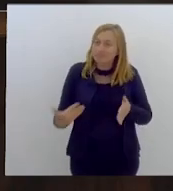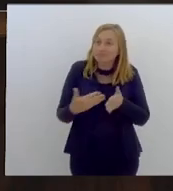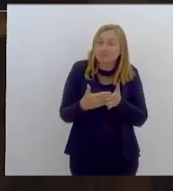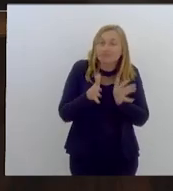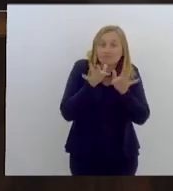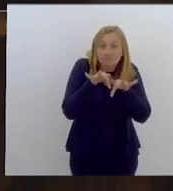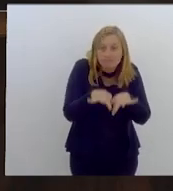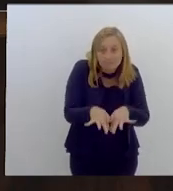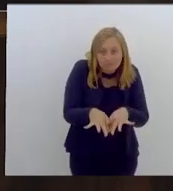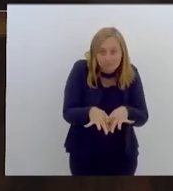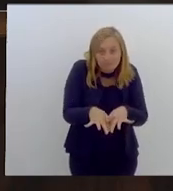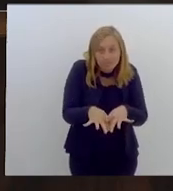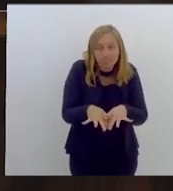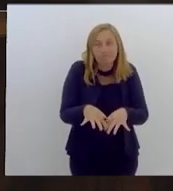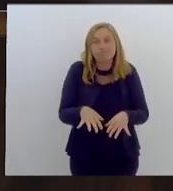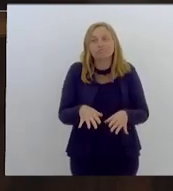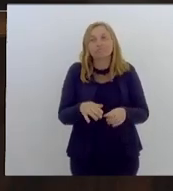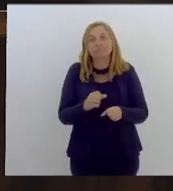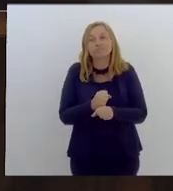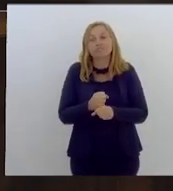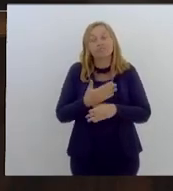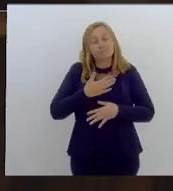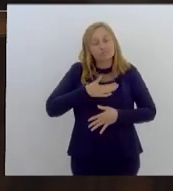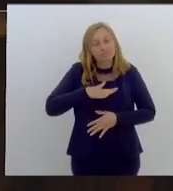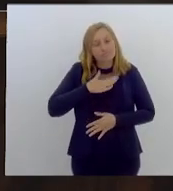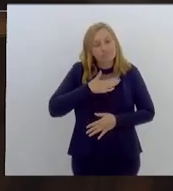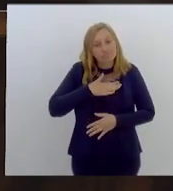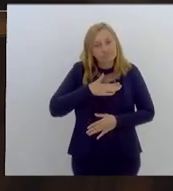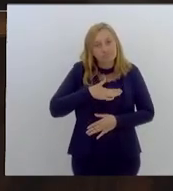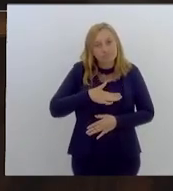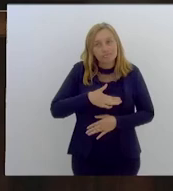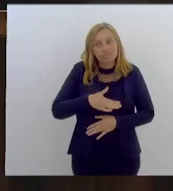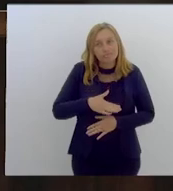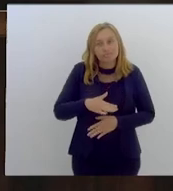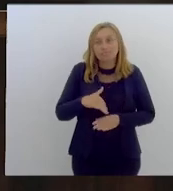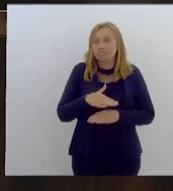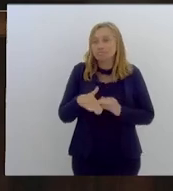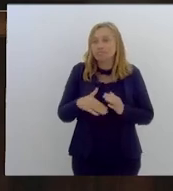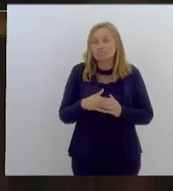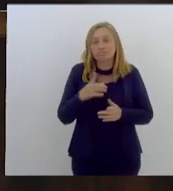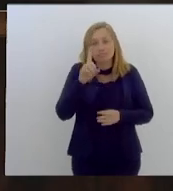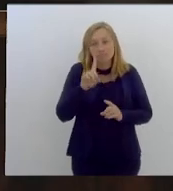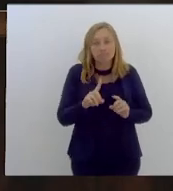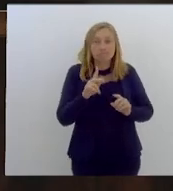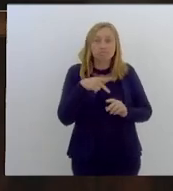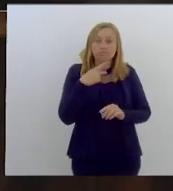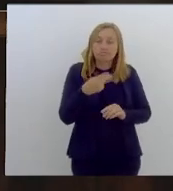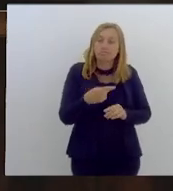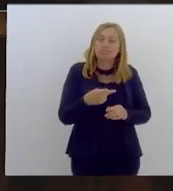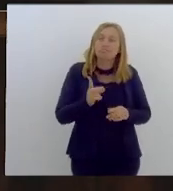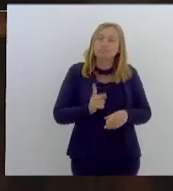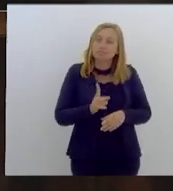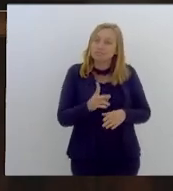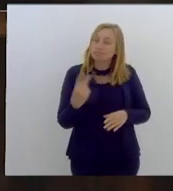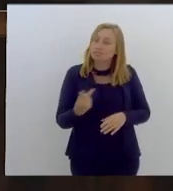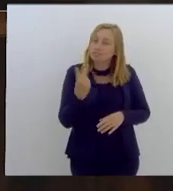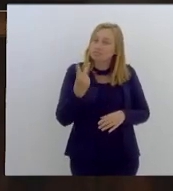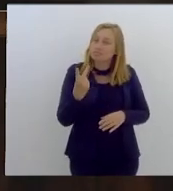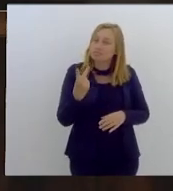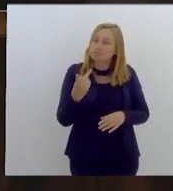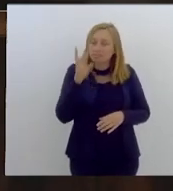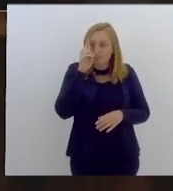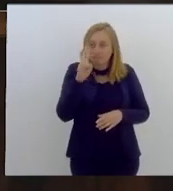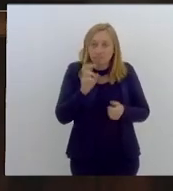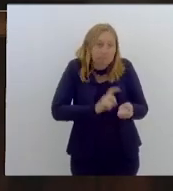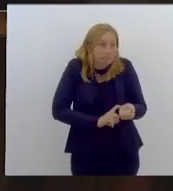final dessa legislatura, tem que ter calma, Vossa Excelência. Vossa Excelência terá todo o direito de falar aqui, a gente sempre preservou isso, mas Vossa Excelência